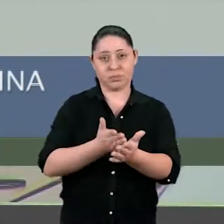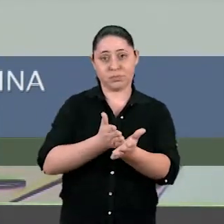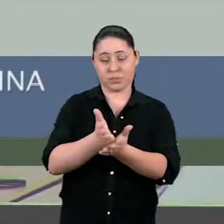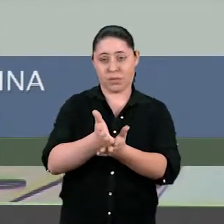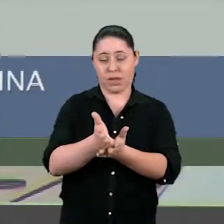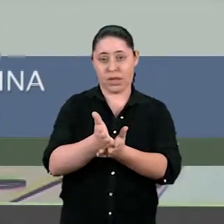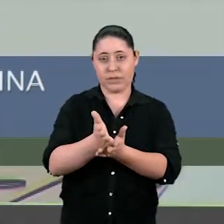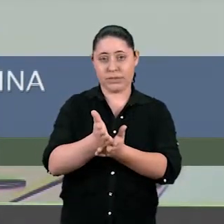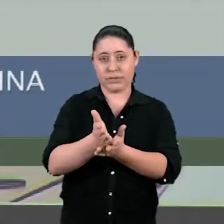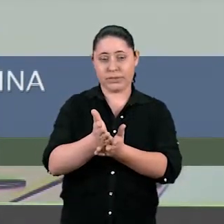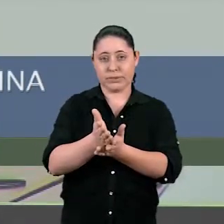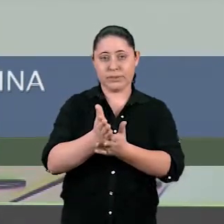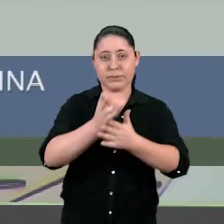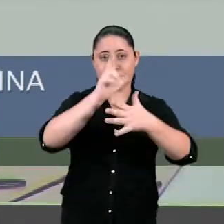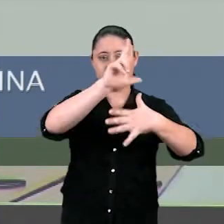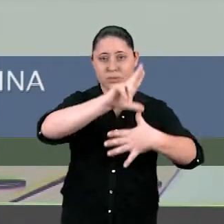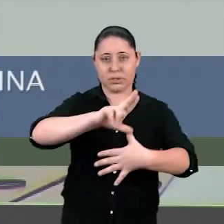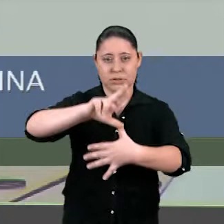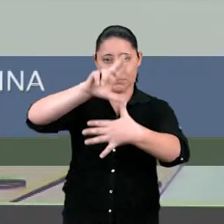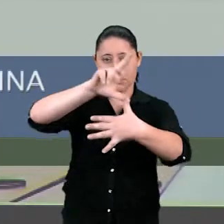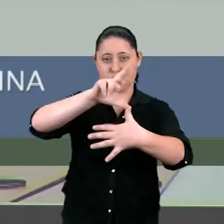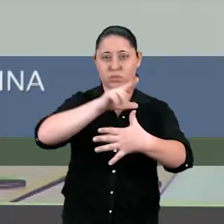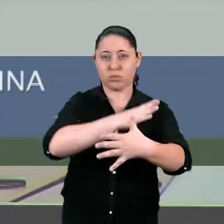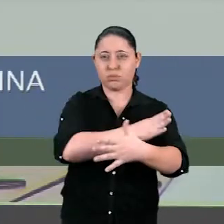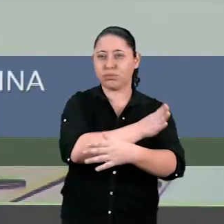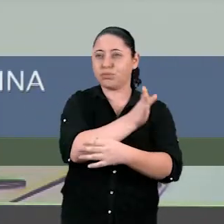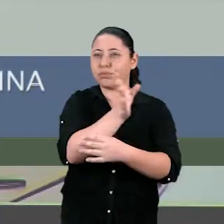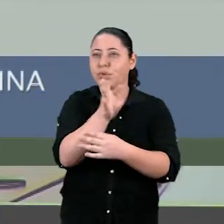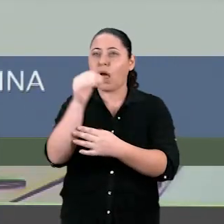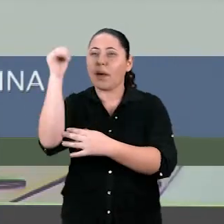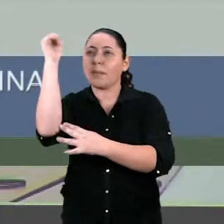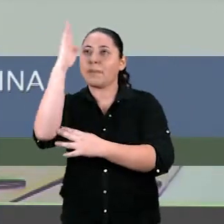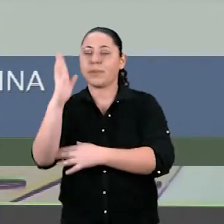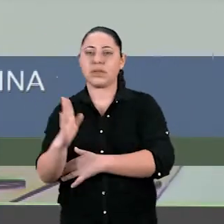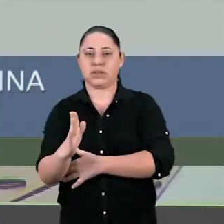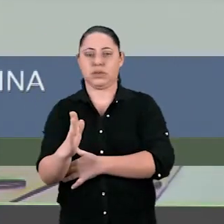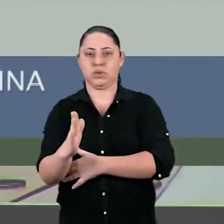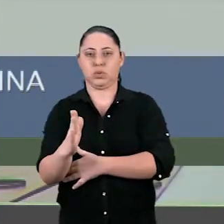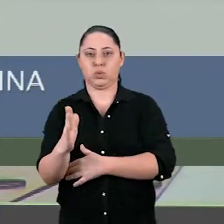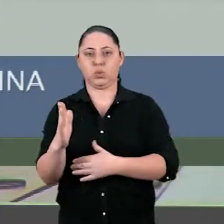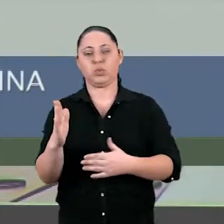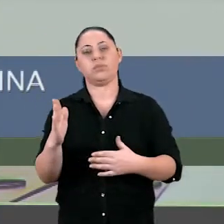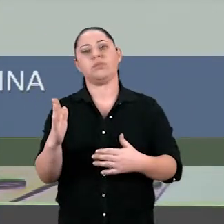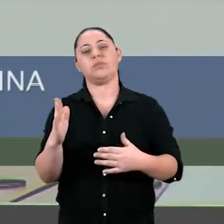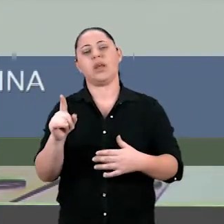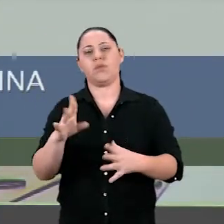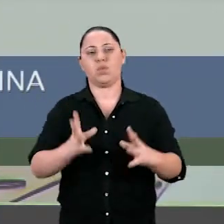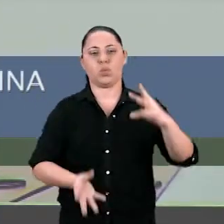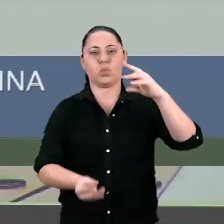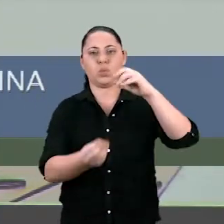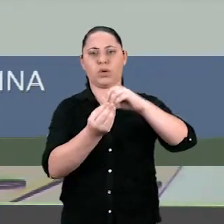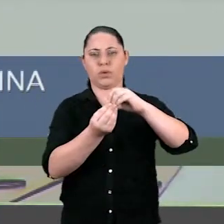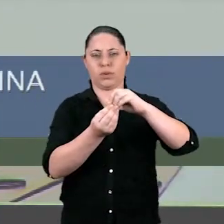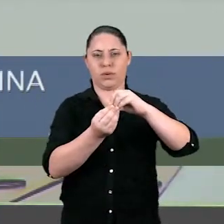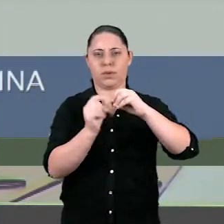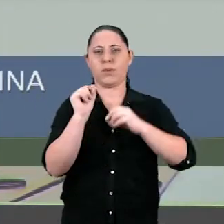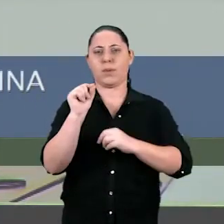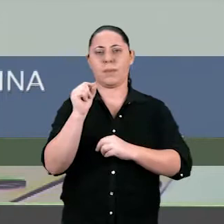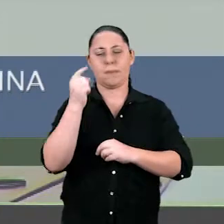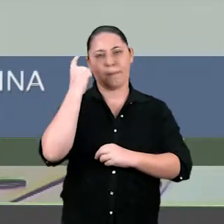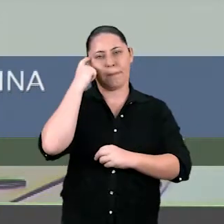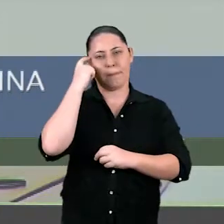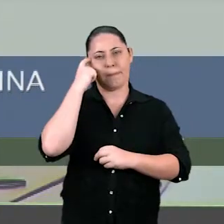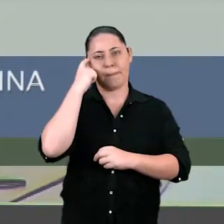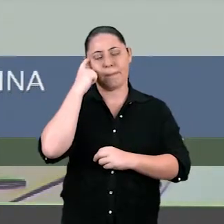No Brasil, e aqui, como eu não tenho muito tempo, eu vou um pouco resumir as minhas conclusões. No Brasil, eu concluí